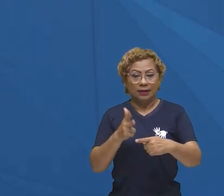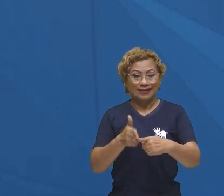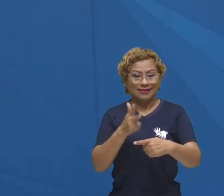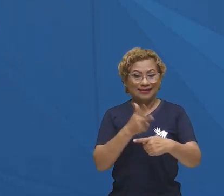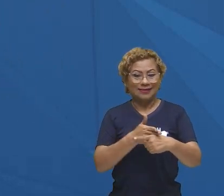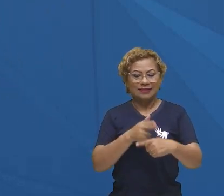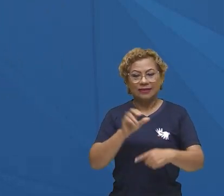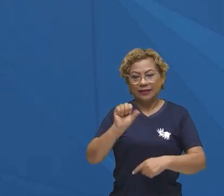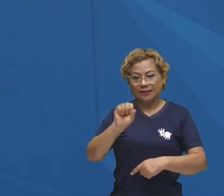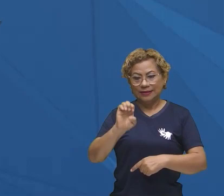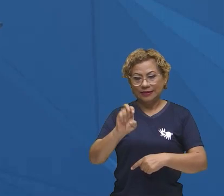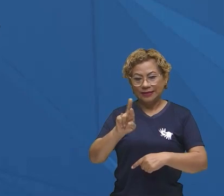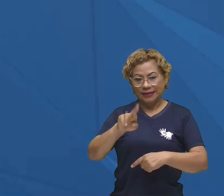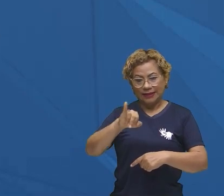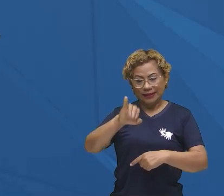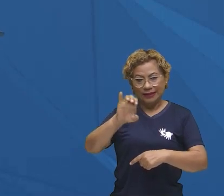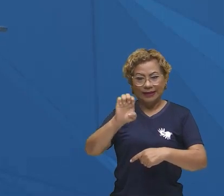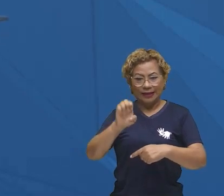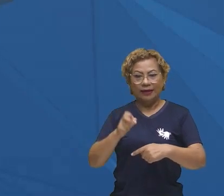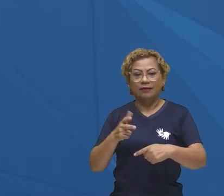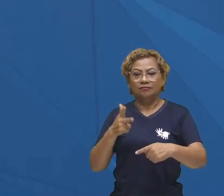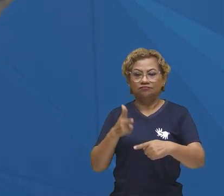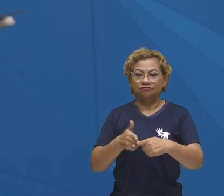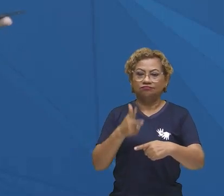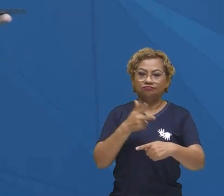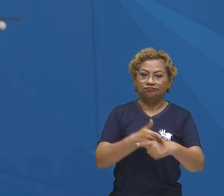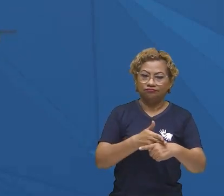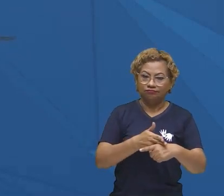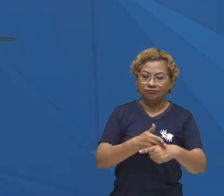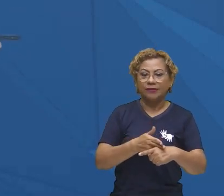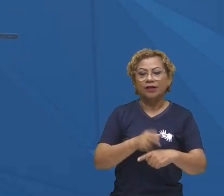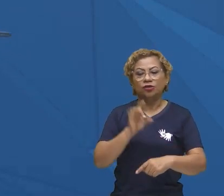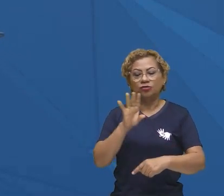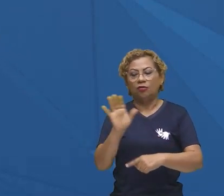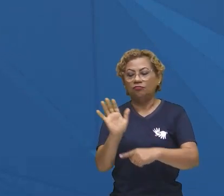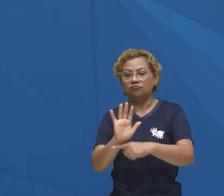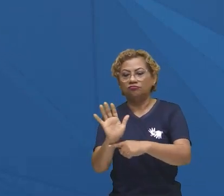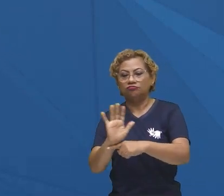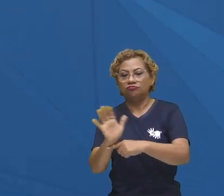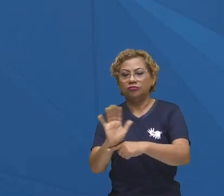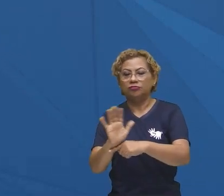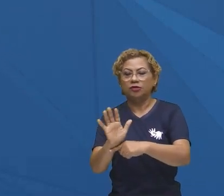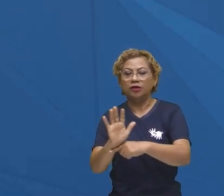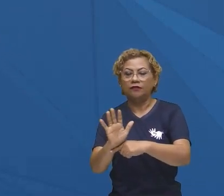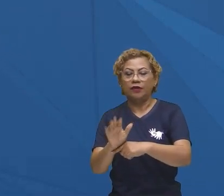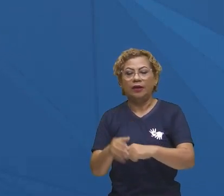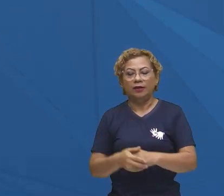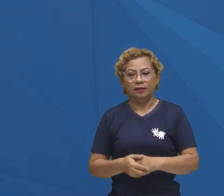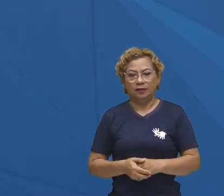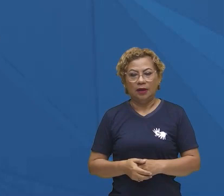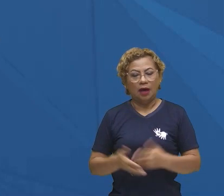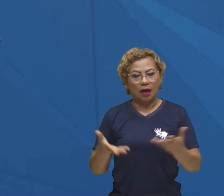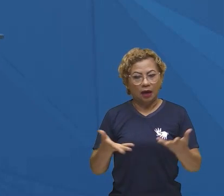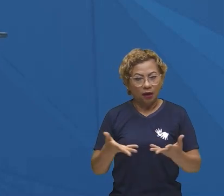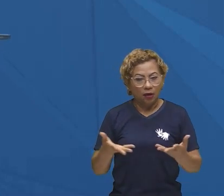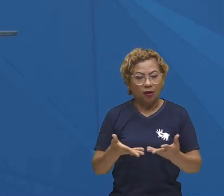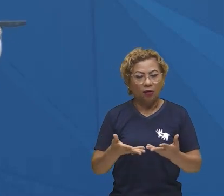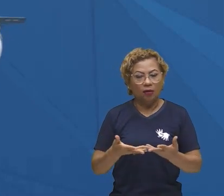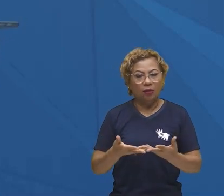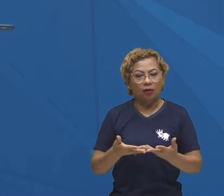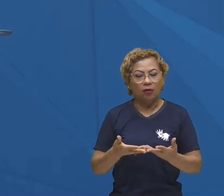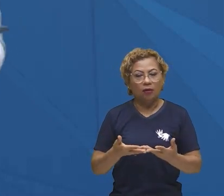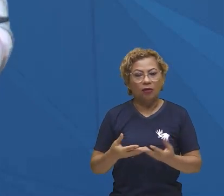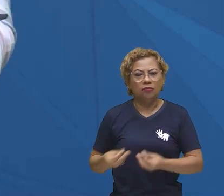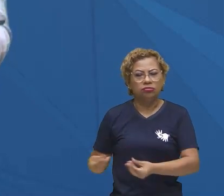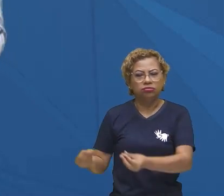séries, elas só eram exibidas na TV ou então naqueles box que compravam e tudo mais. E aí a gente tem agora muito mais a facilidade,